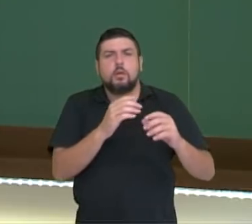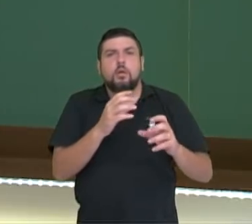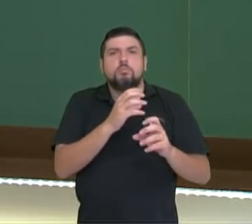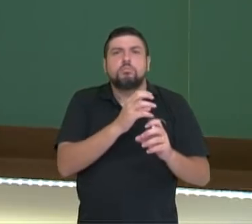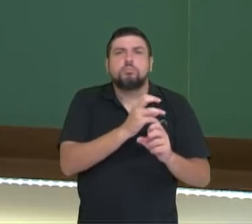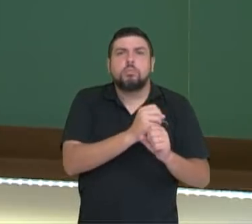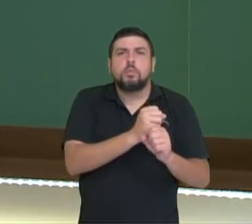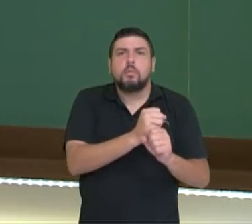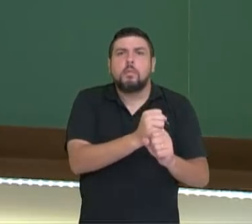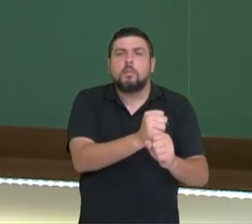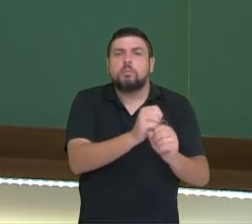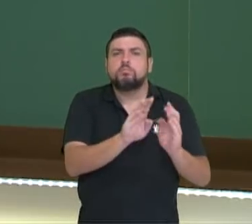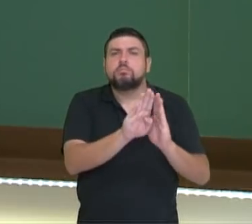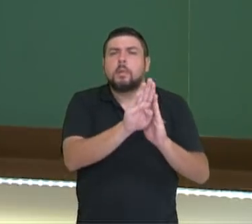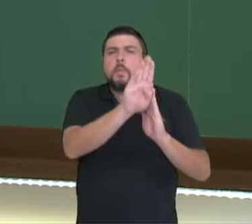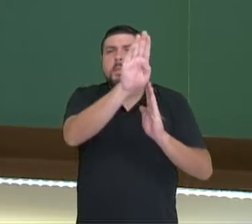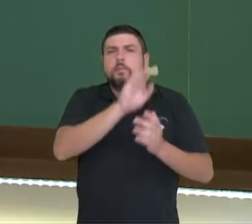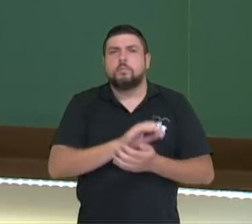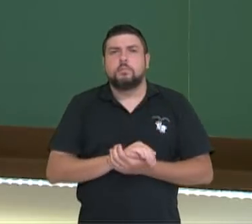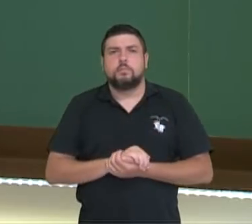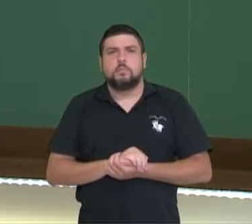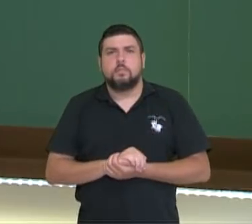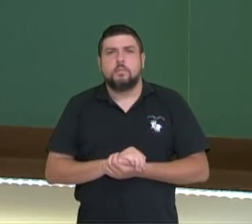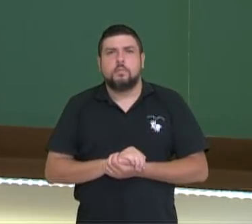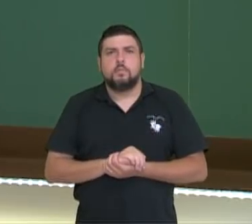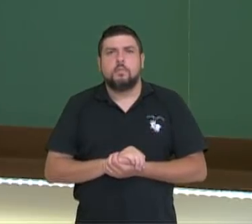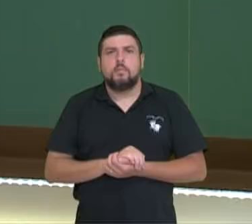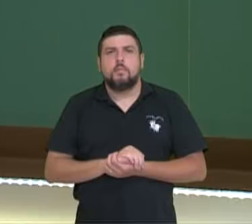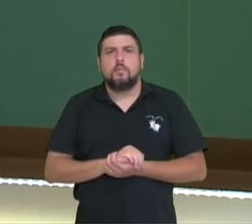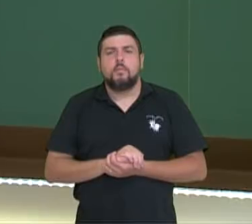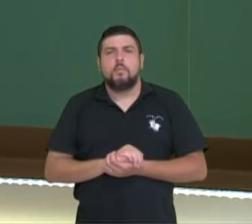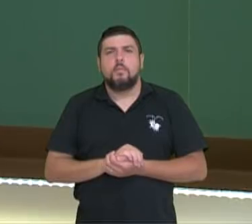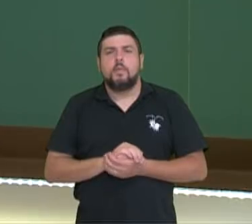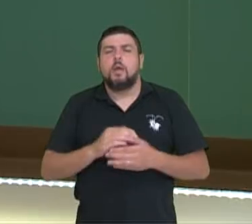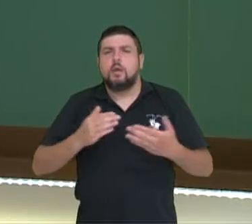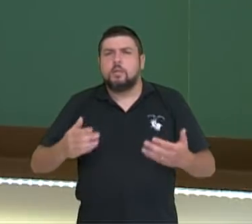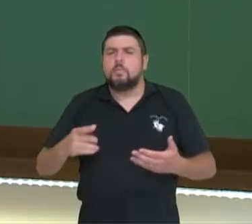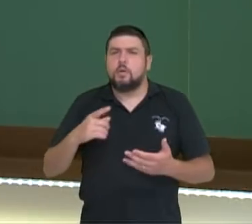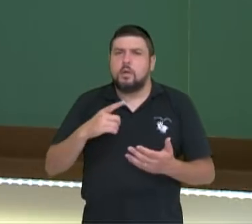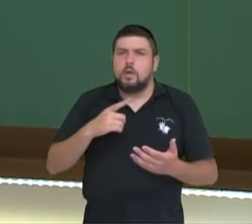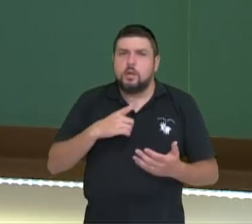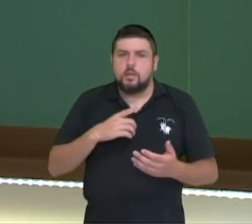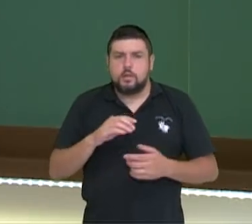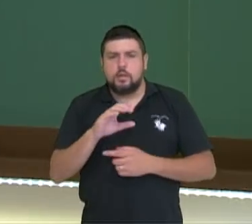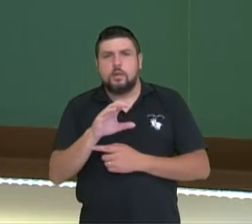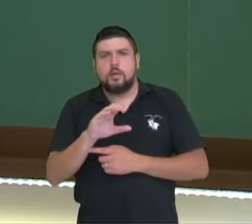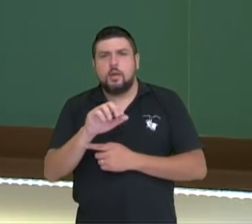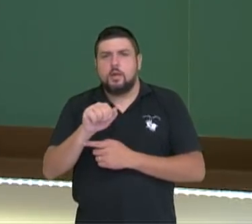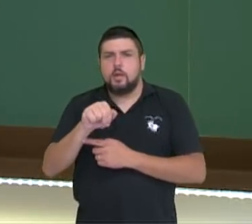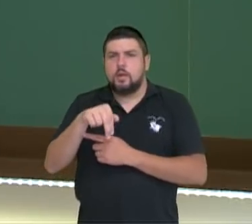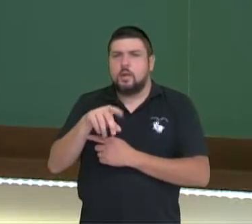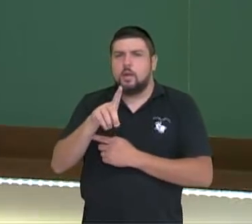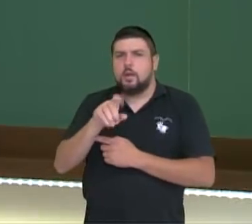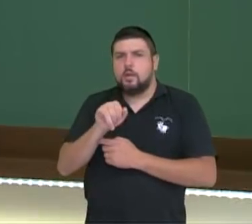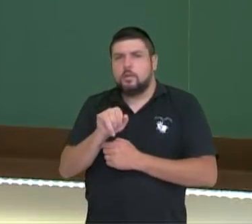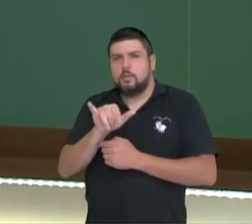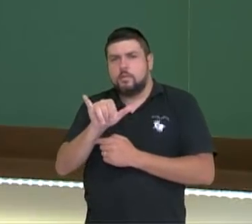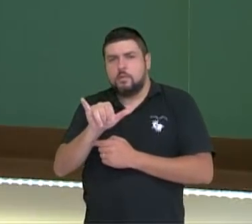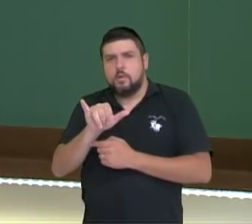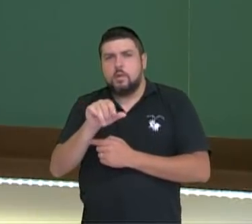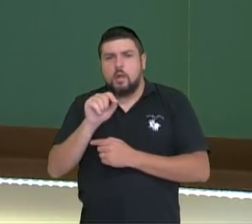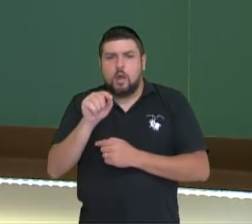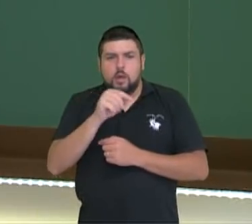pontuando. E a partir do Candy Crush surgiram várias outras versões. Aqui você combina